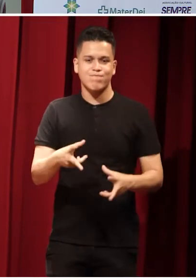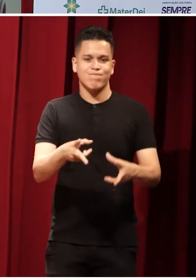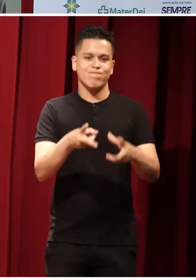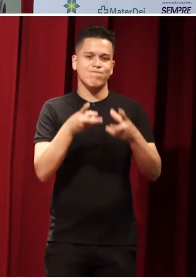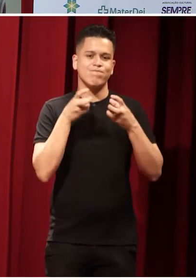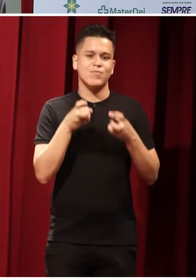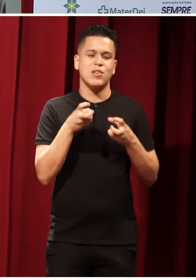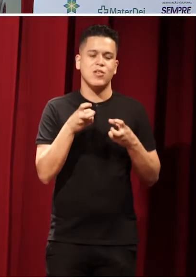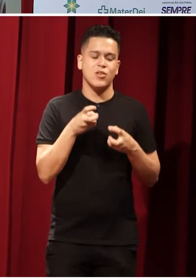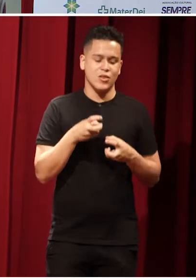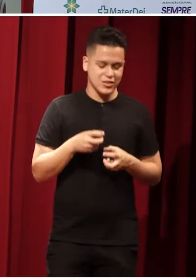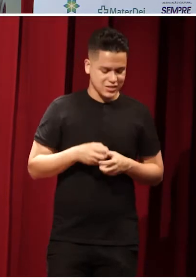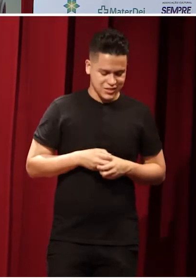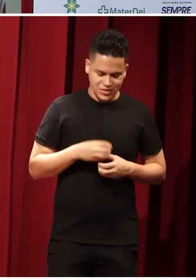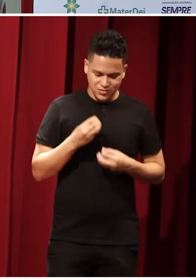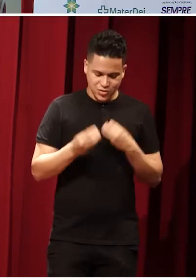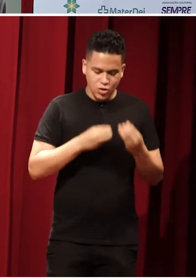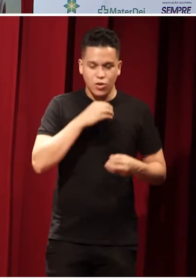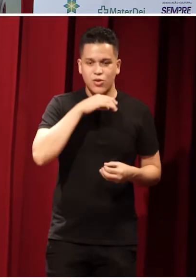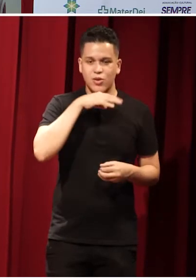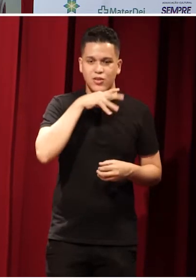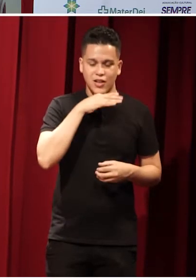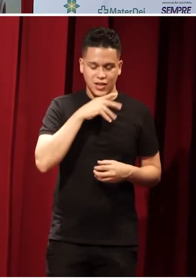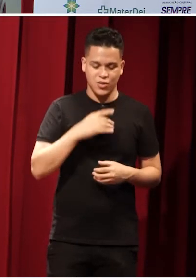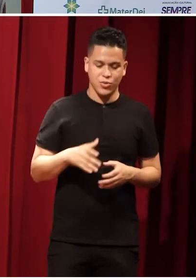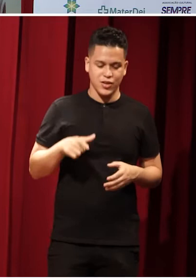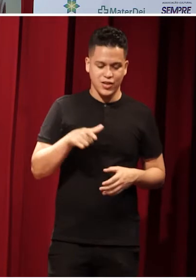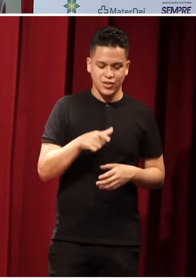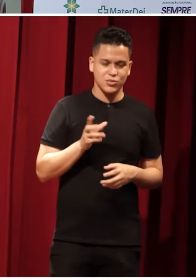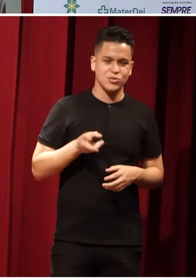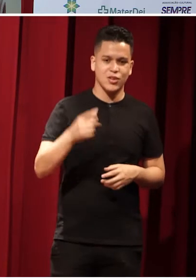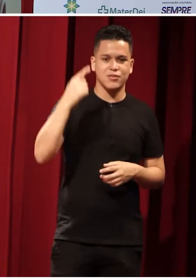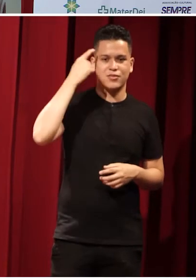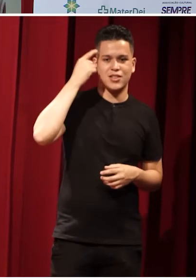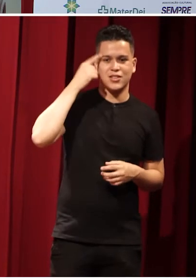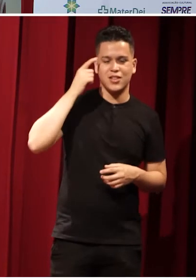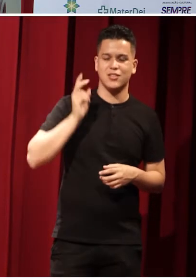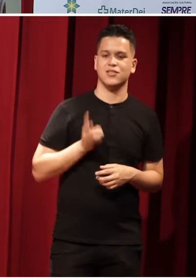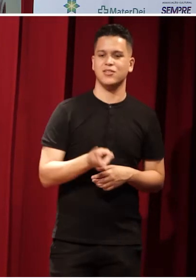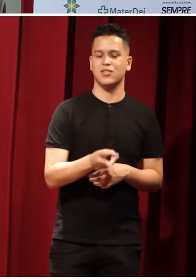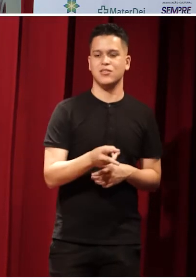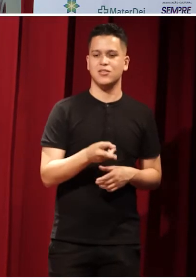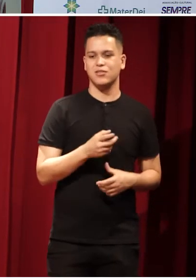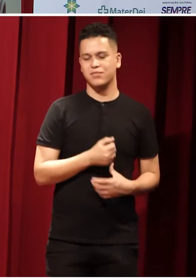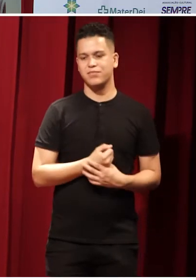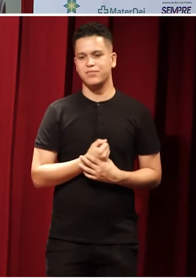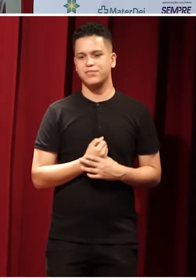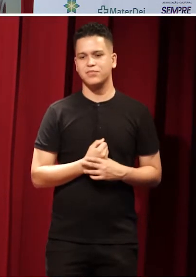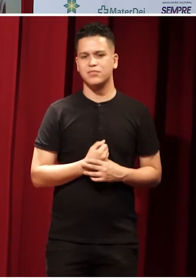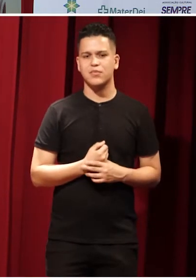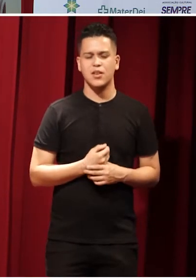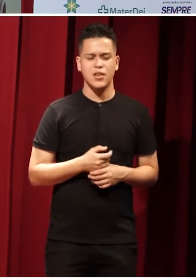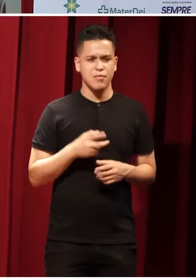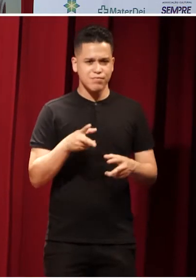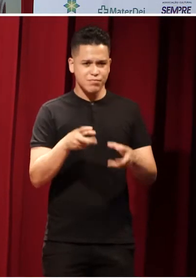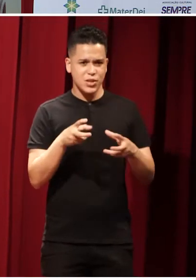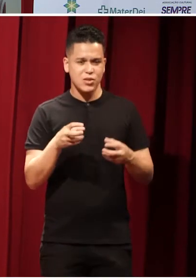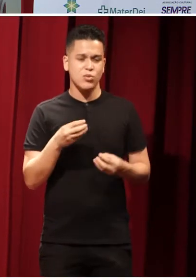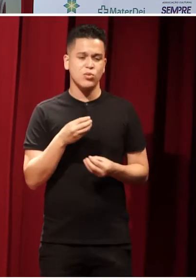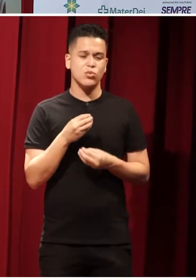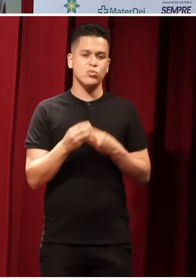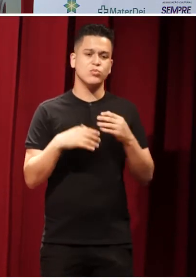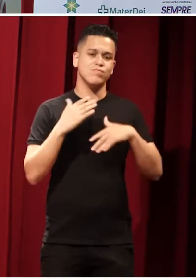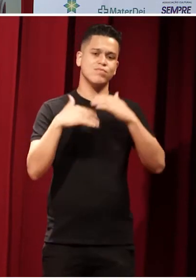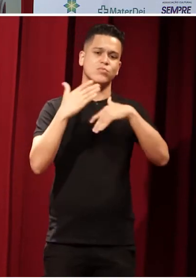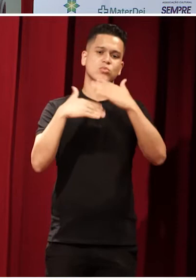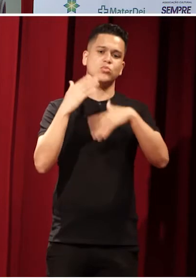é continuar no movimento atual, porque o movimento atual, ou seja, o padrão de crescimento econômico atual, é